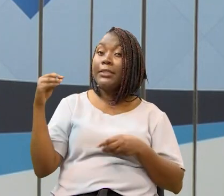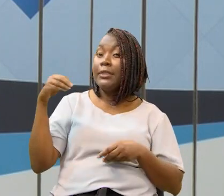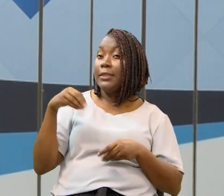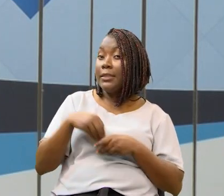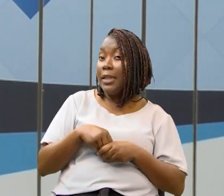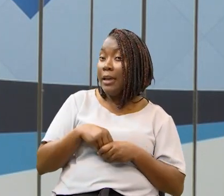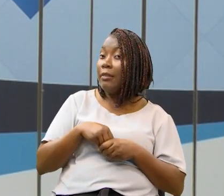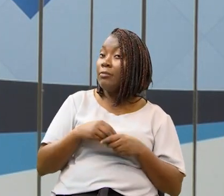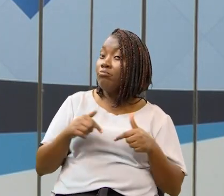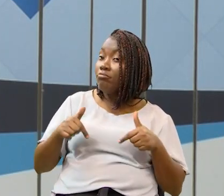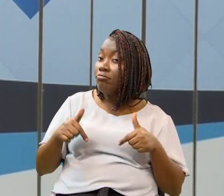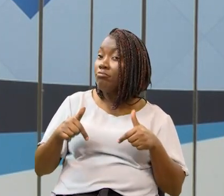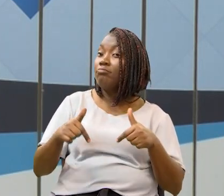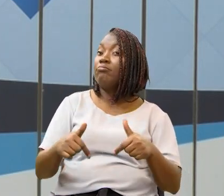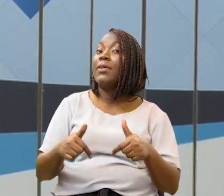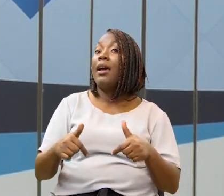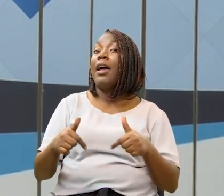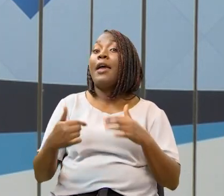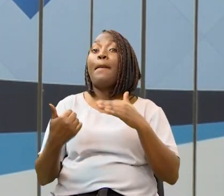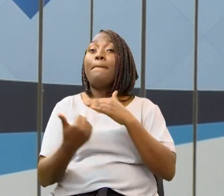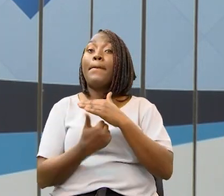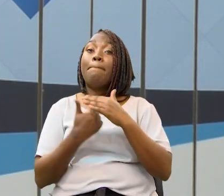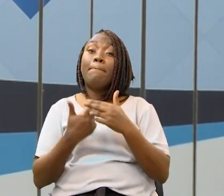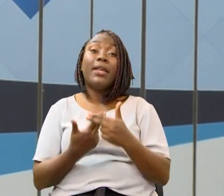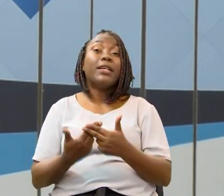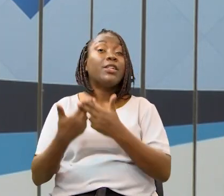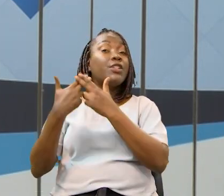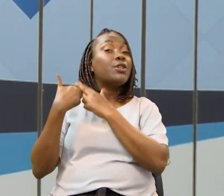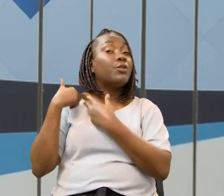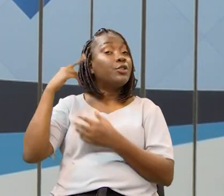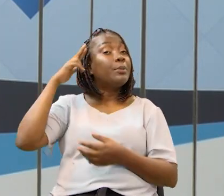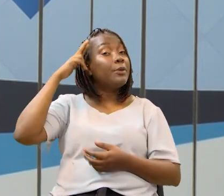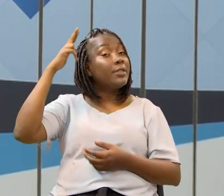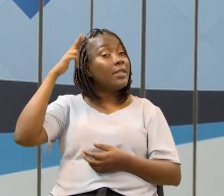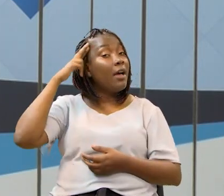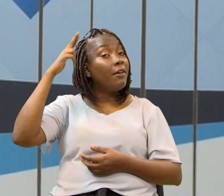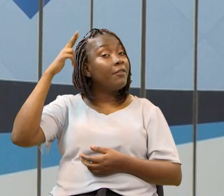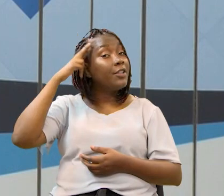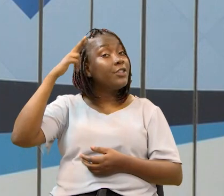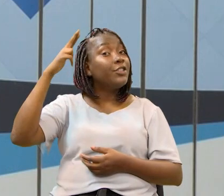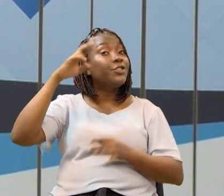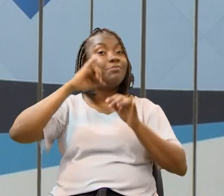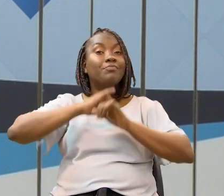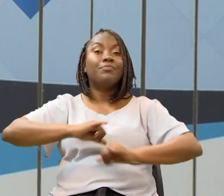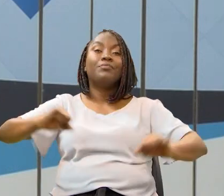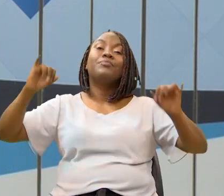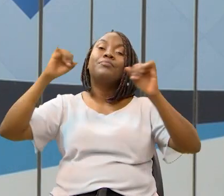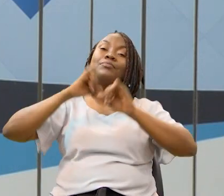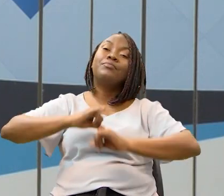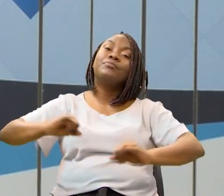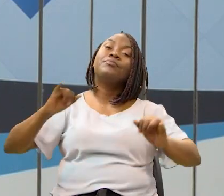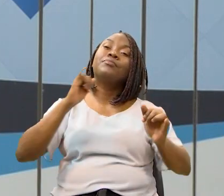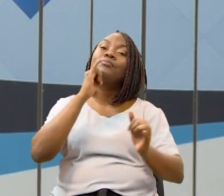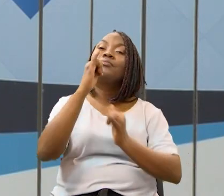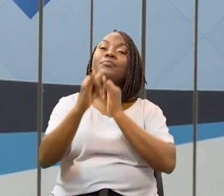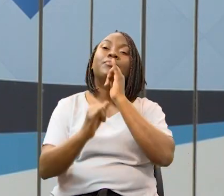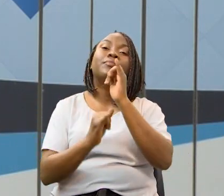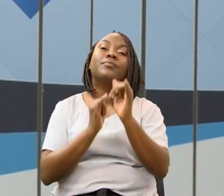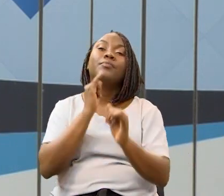né? Dentro das empresas, onde as empresas são responsáveis pela informação,